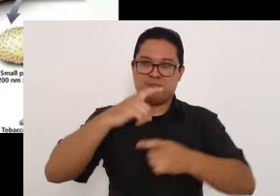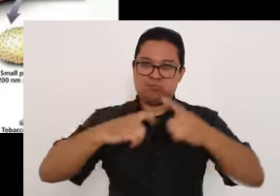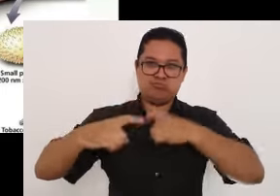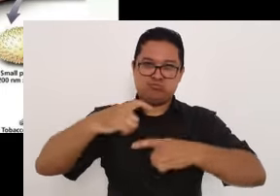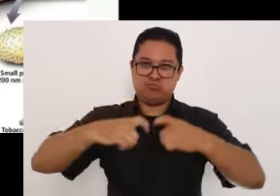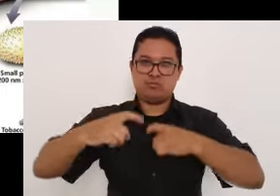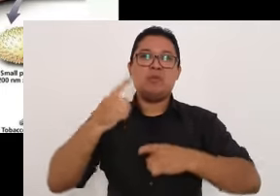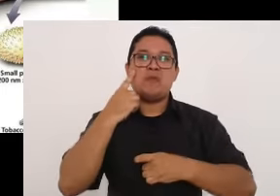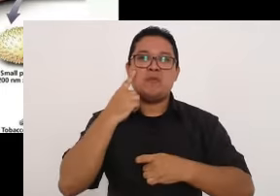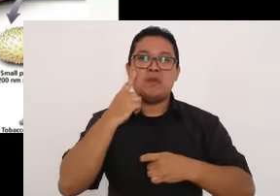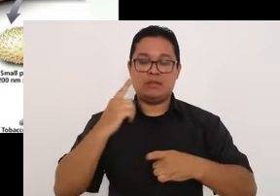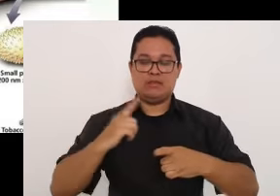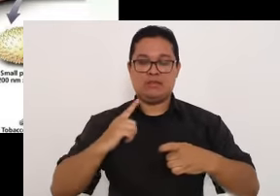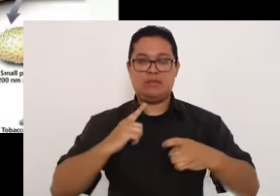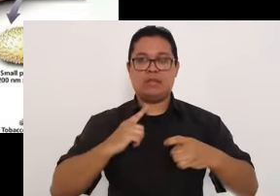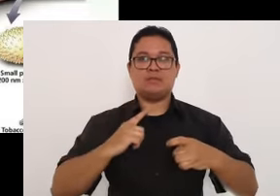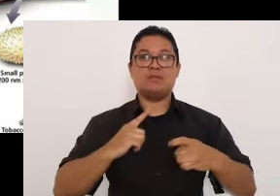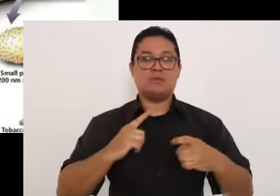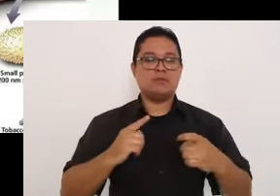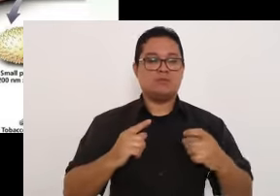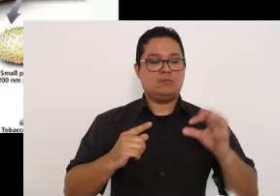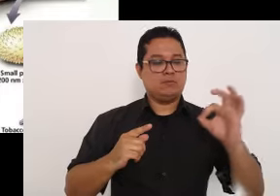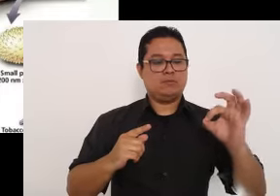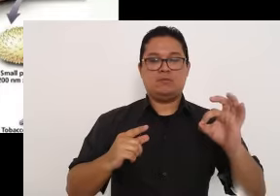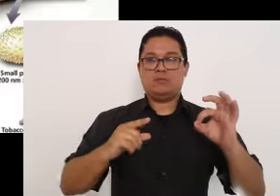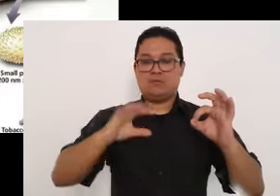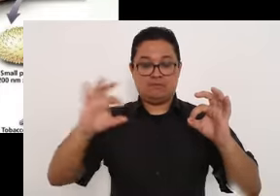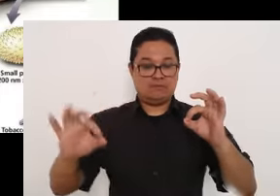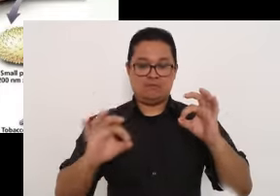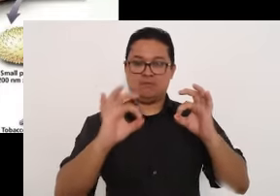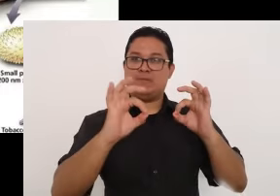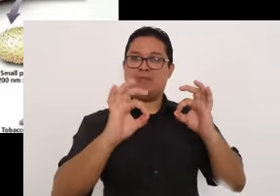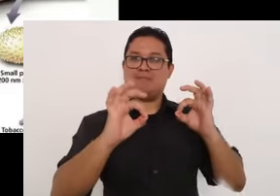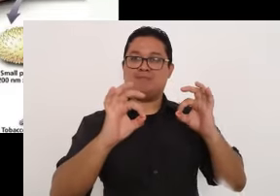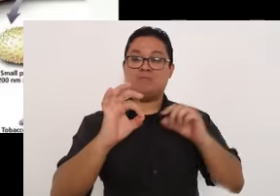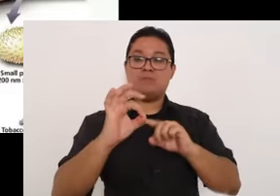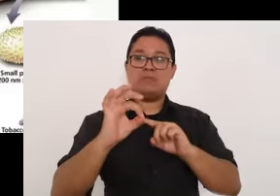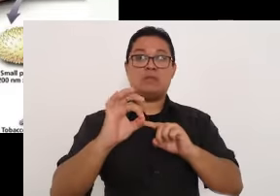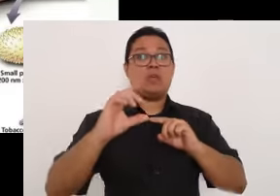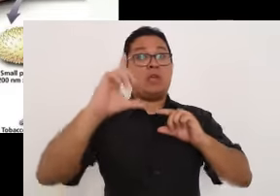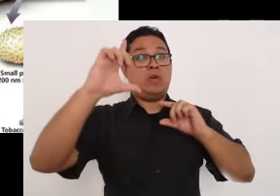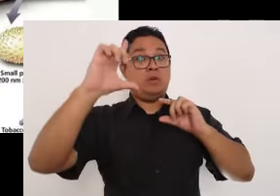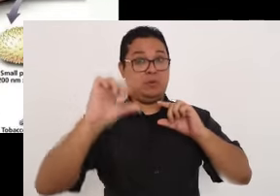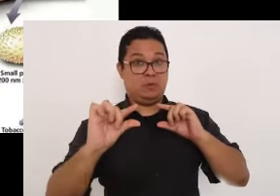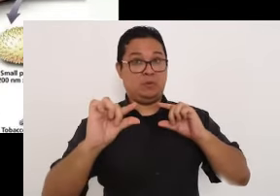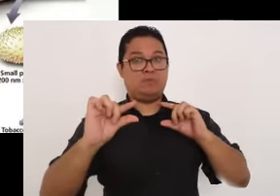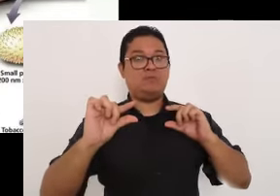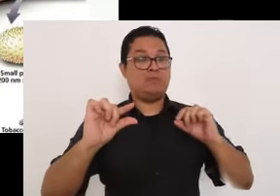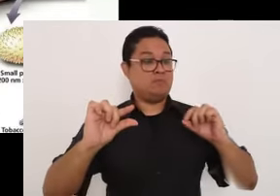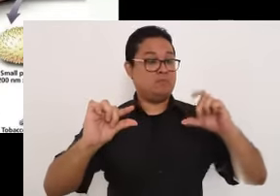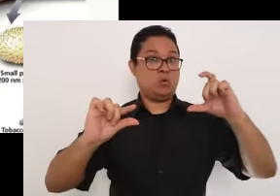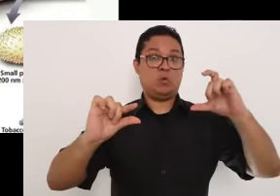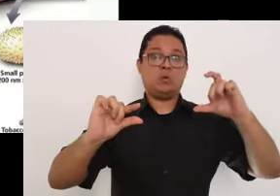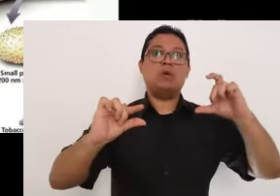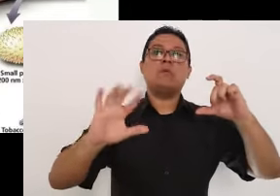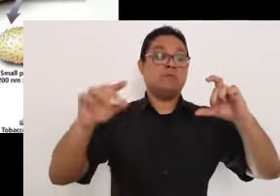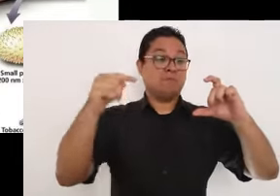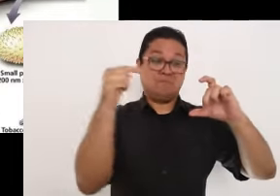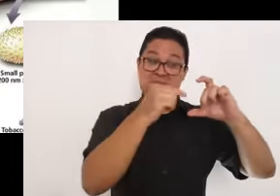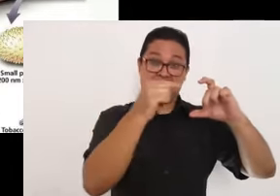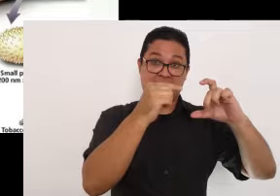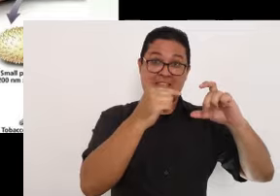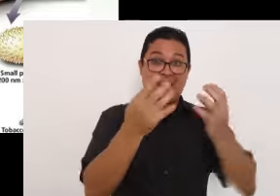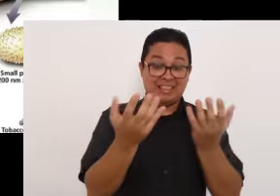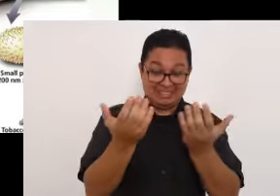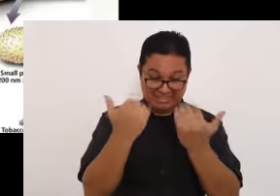lado. Bem menor do que a nossa hemácia, bem menor, né? Isso porque a hemácia é uma célula